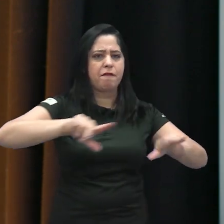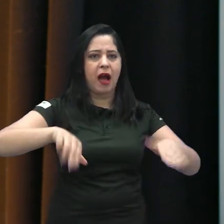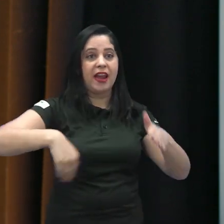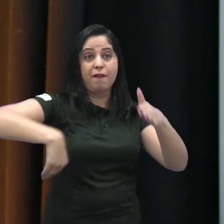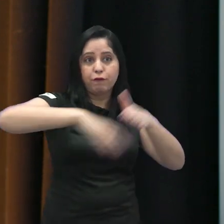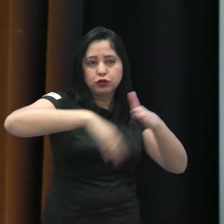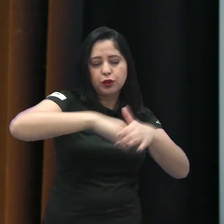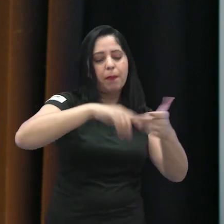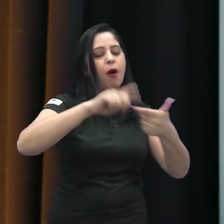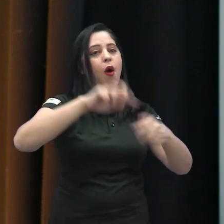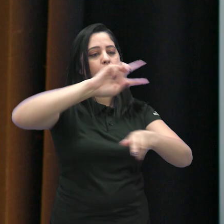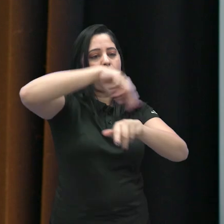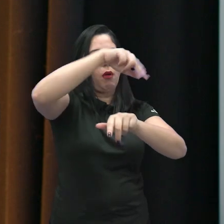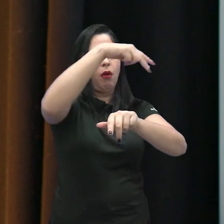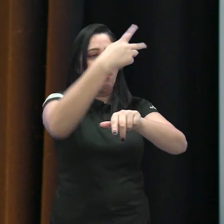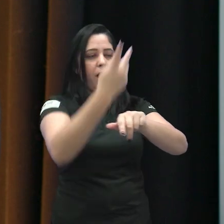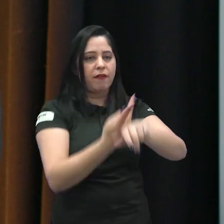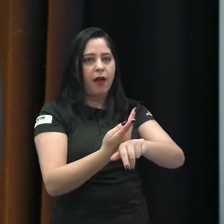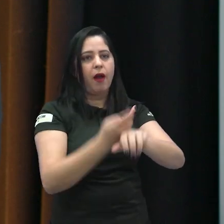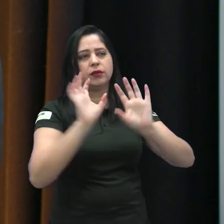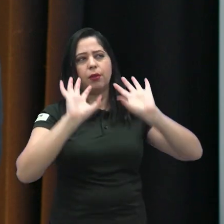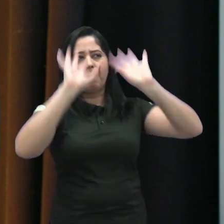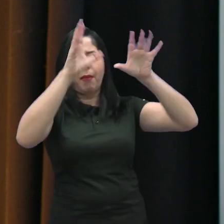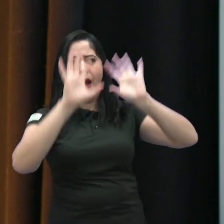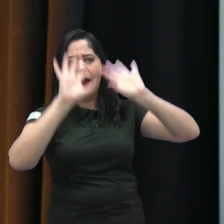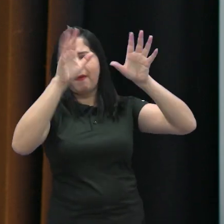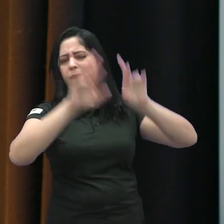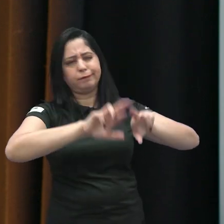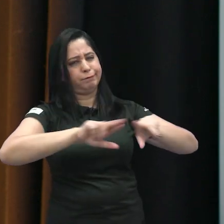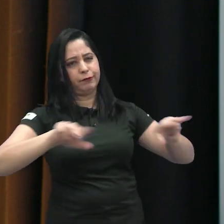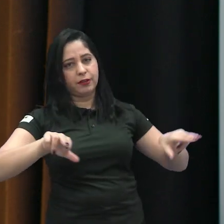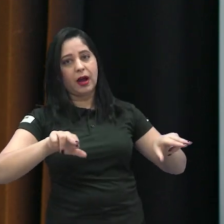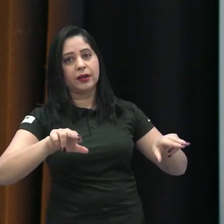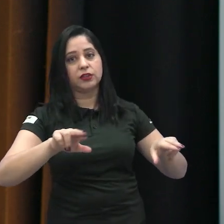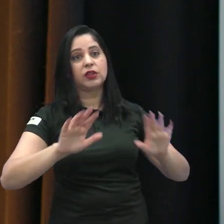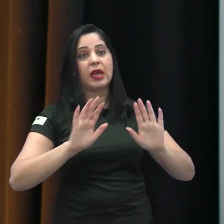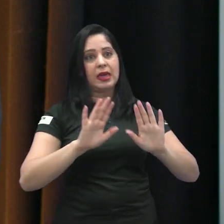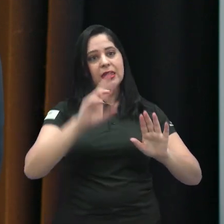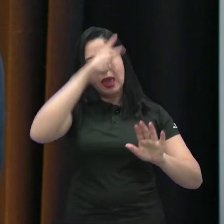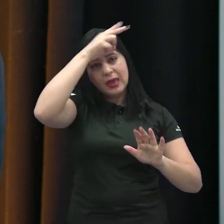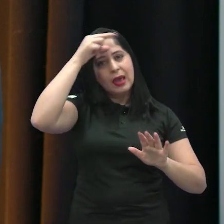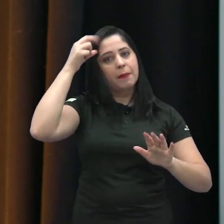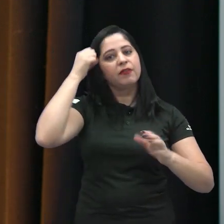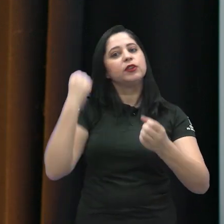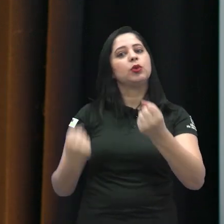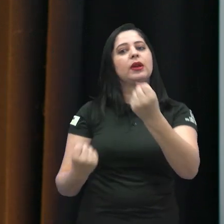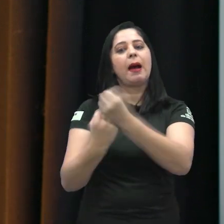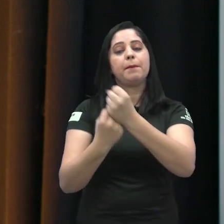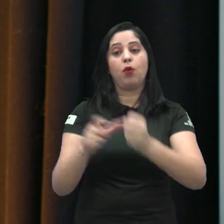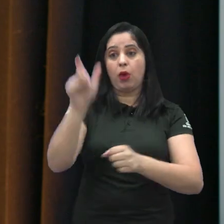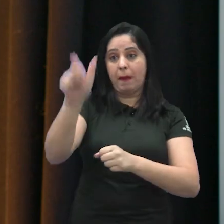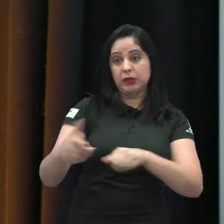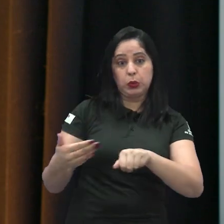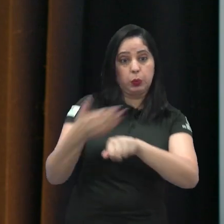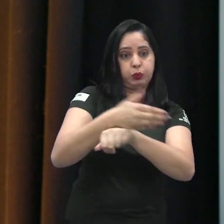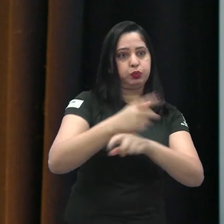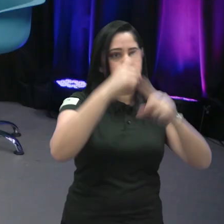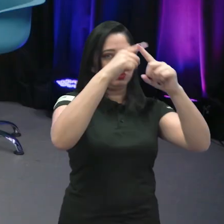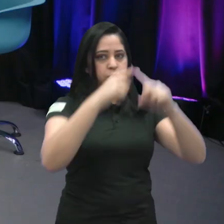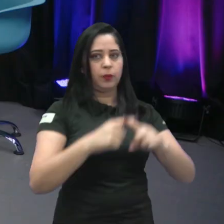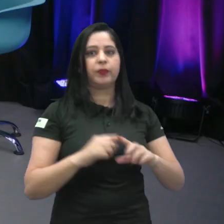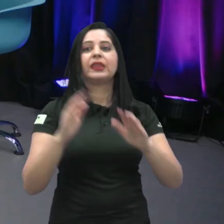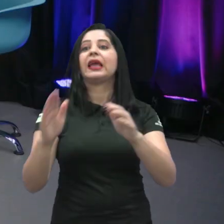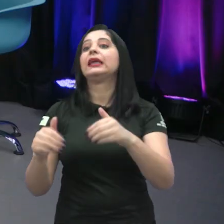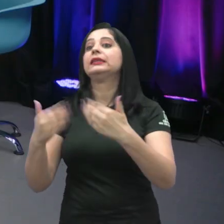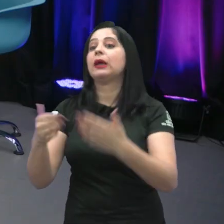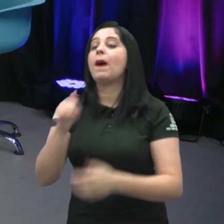até o futebol de campo, e ela tem todo o apoio da prefeitura para participar de competições estaduais e nacionais. Então, para a pessoa